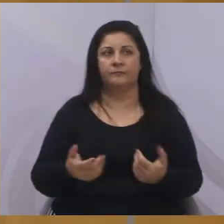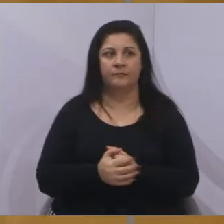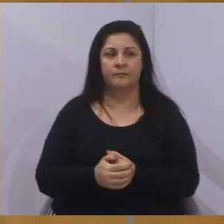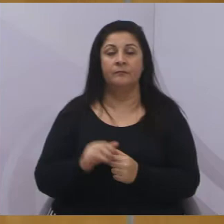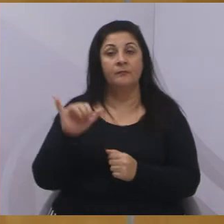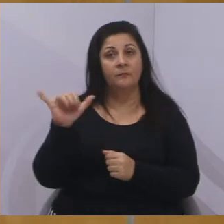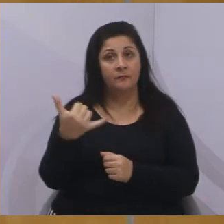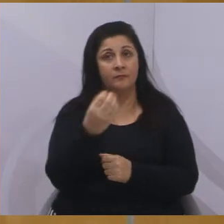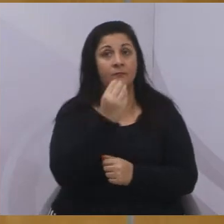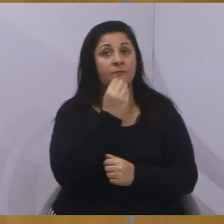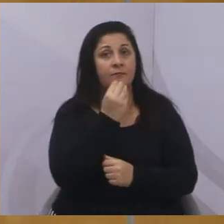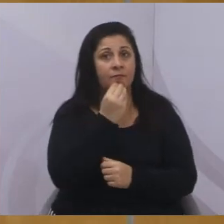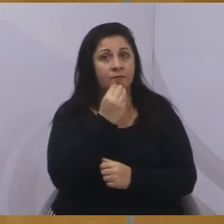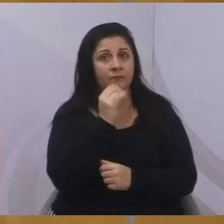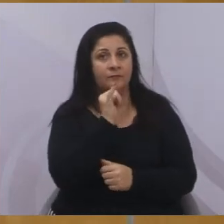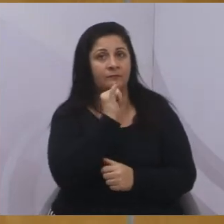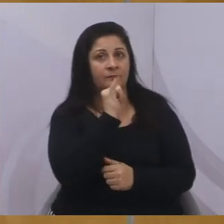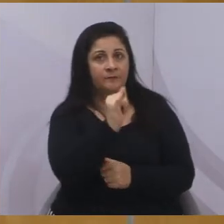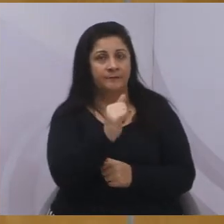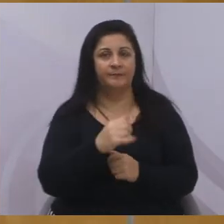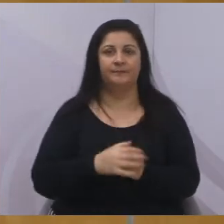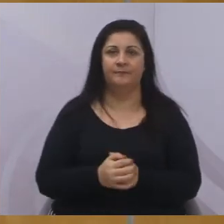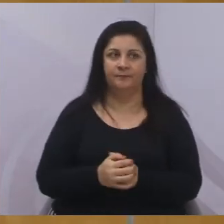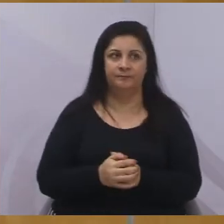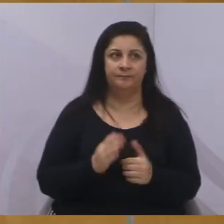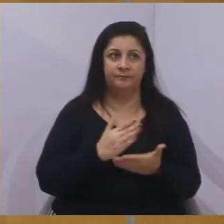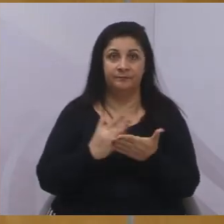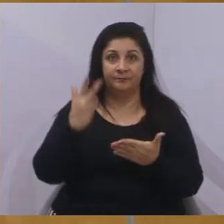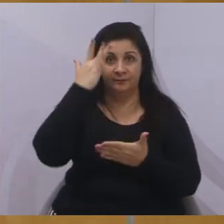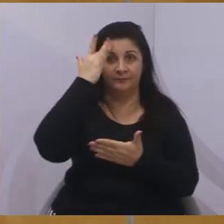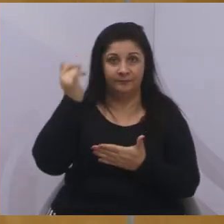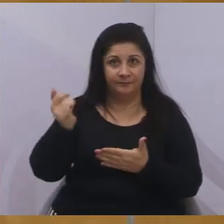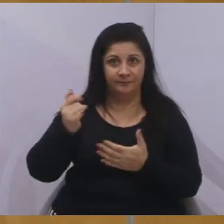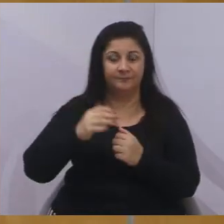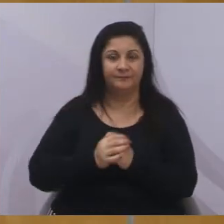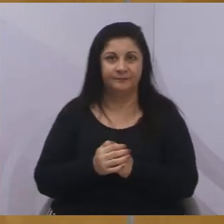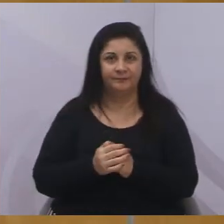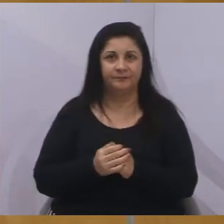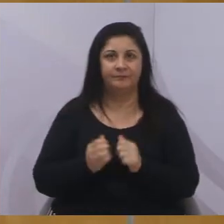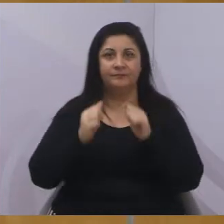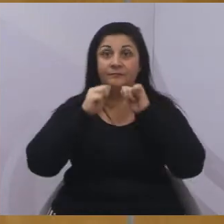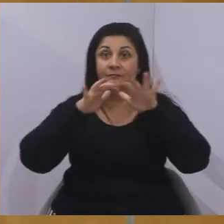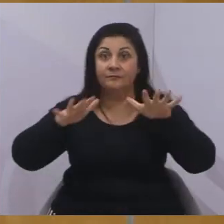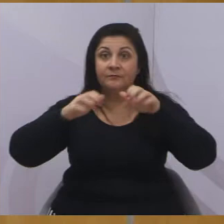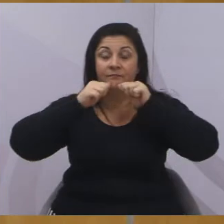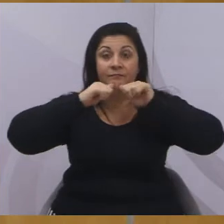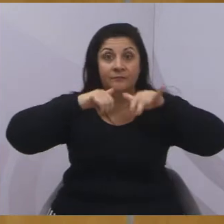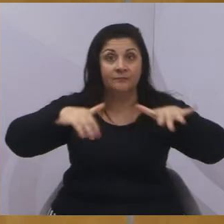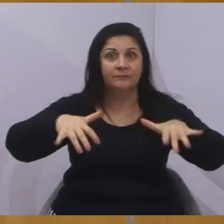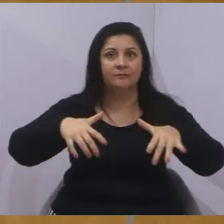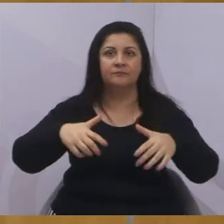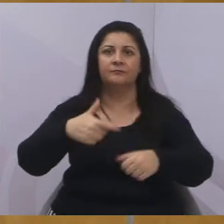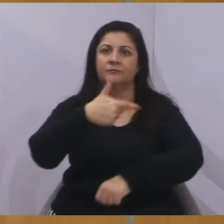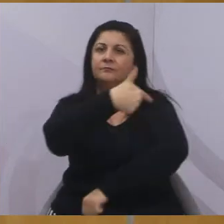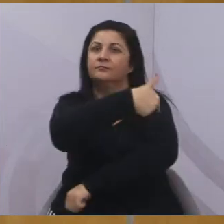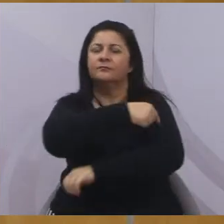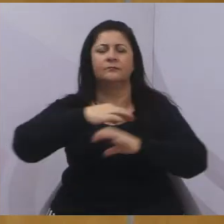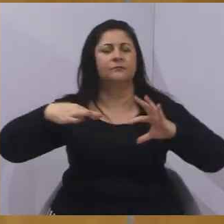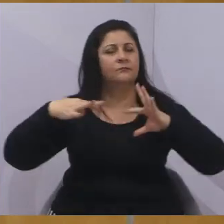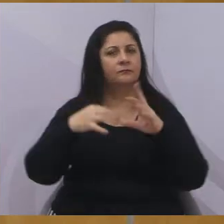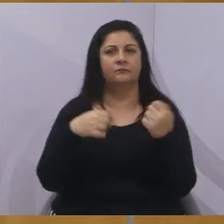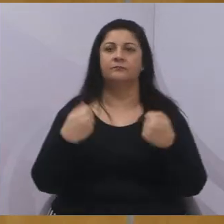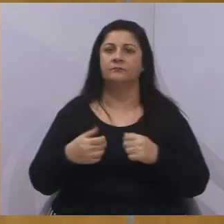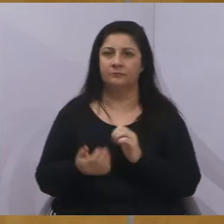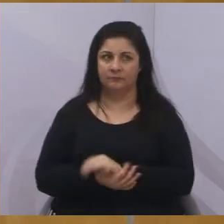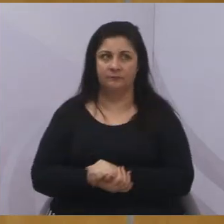Aproveito a oportunidade para dizer que a partir de amanhã começa a campanha de multivacinação no município, tá?